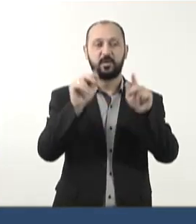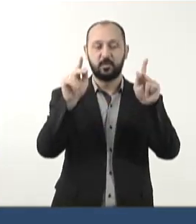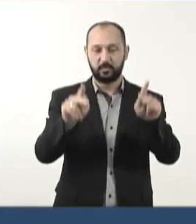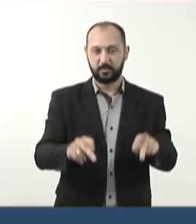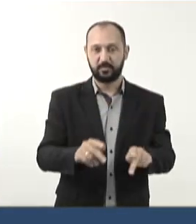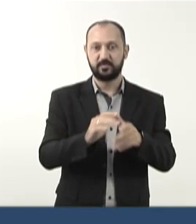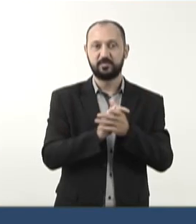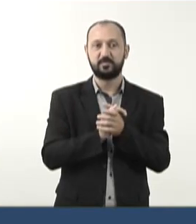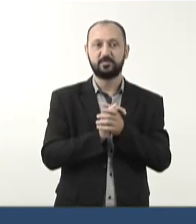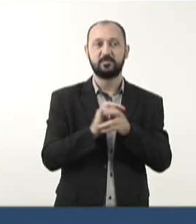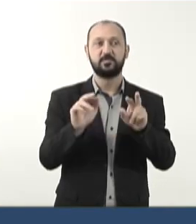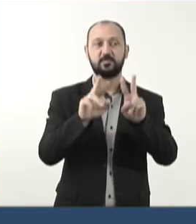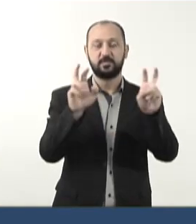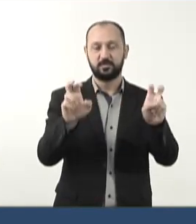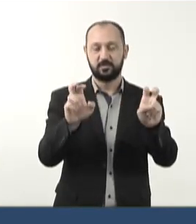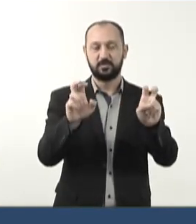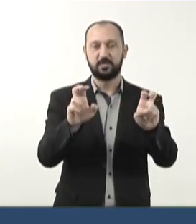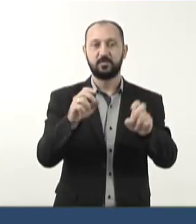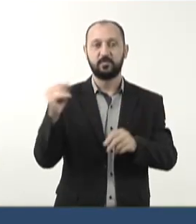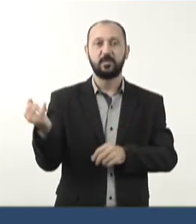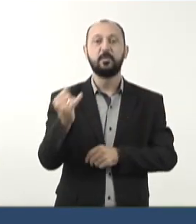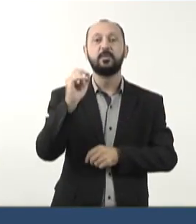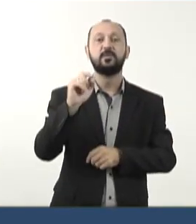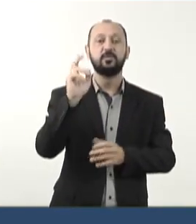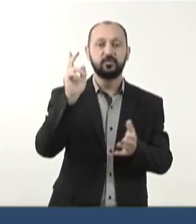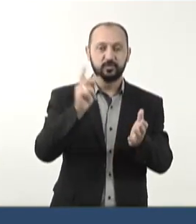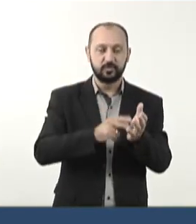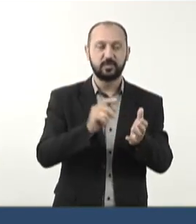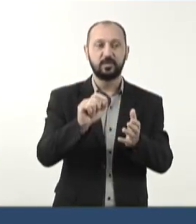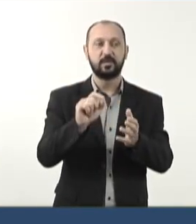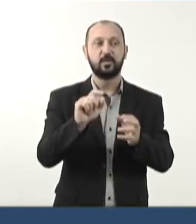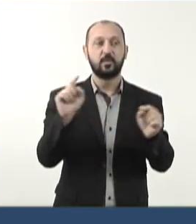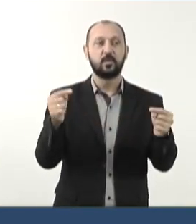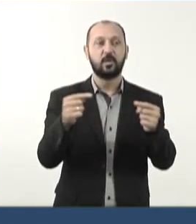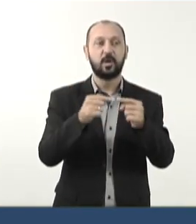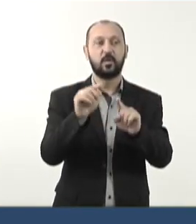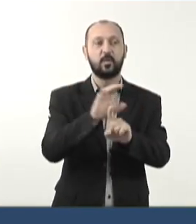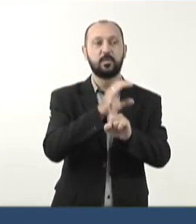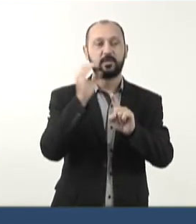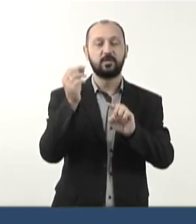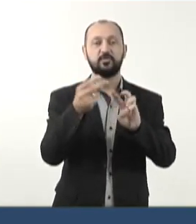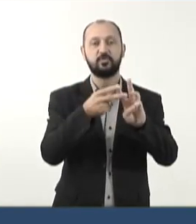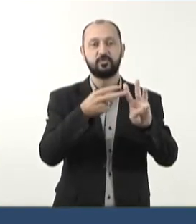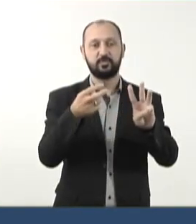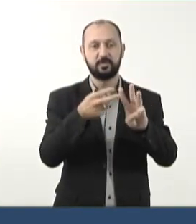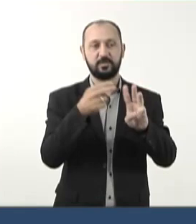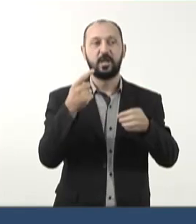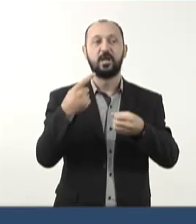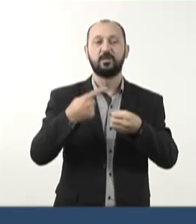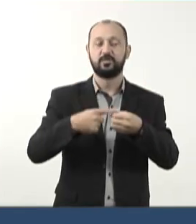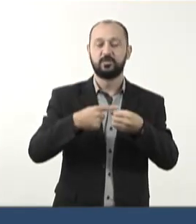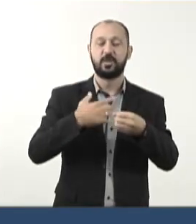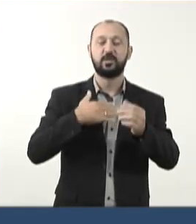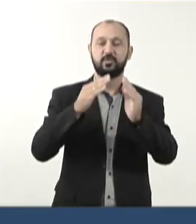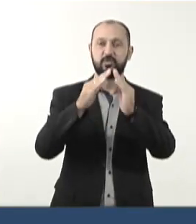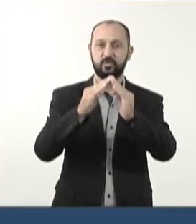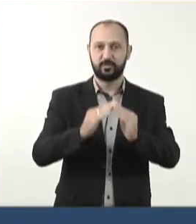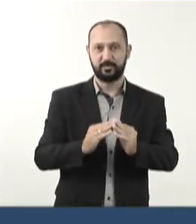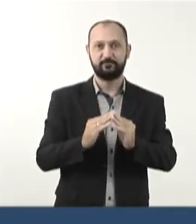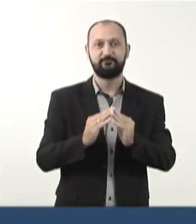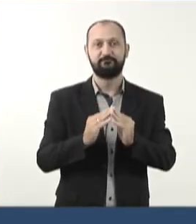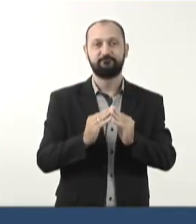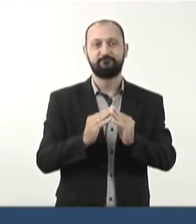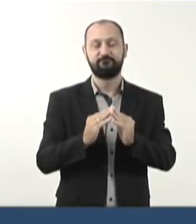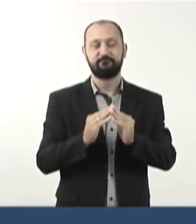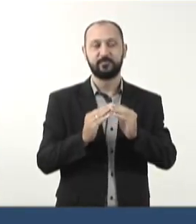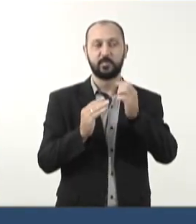povo uns assuntos muito importantes, e é realmente referente à comunidade indígena da cidade que eu moro,